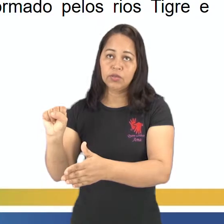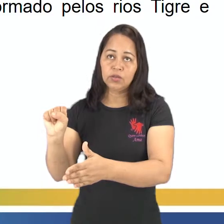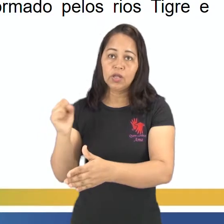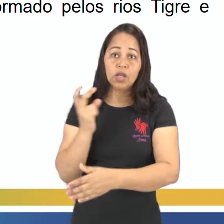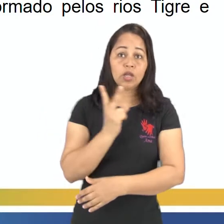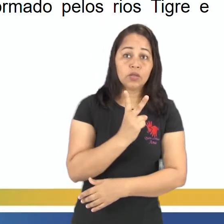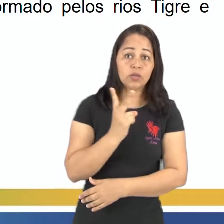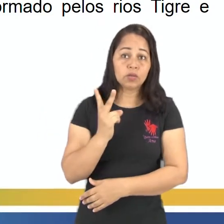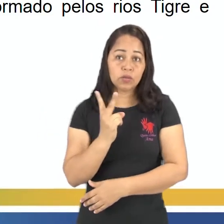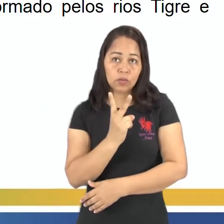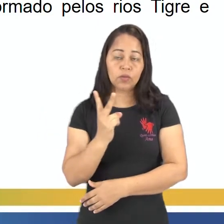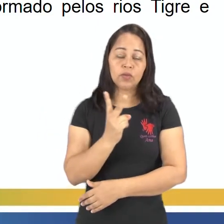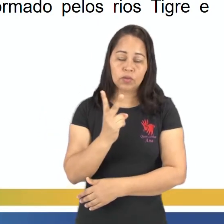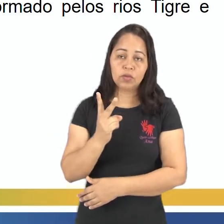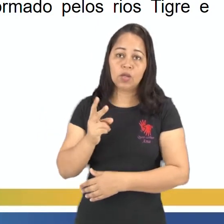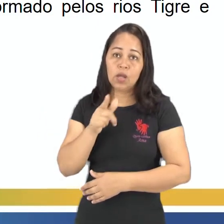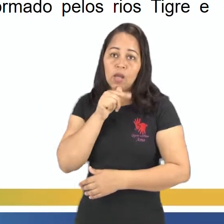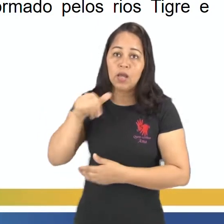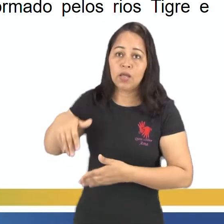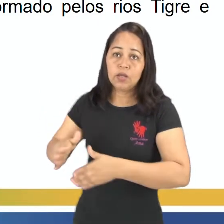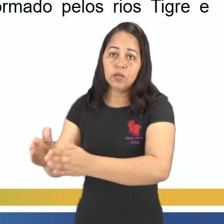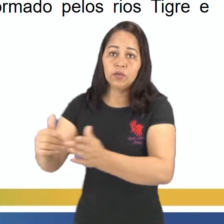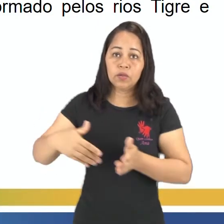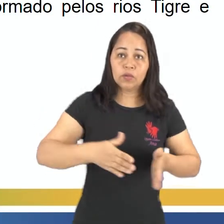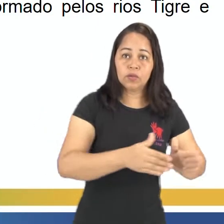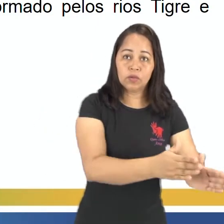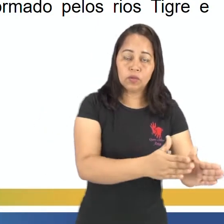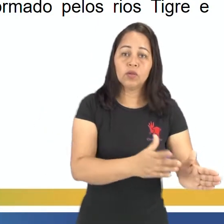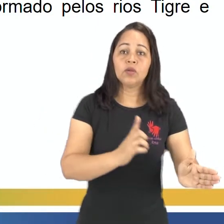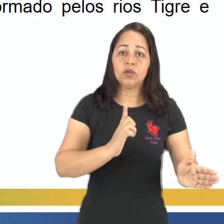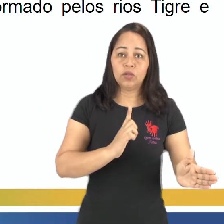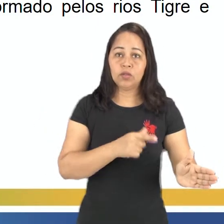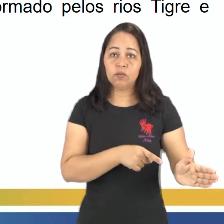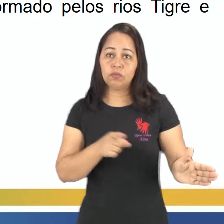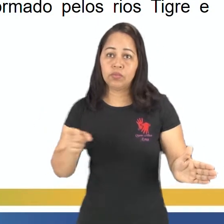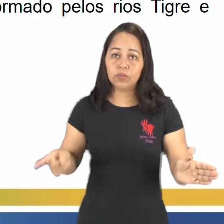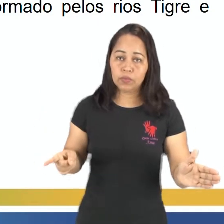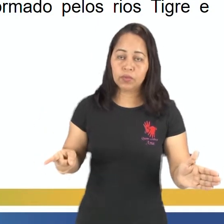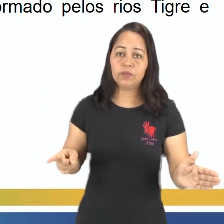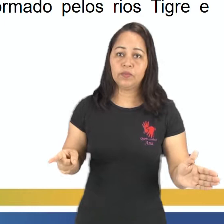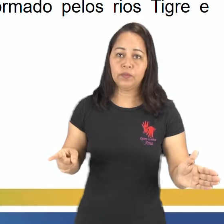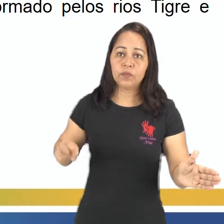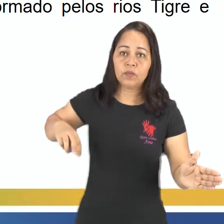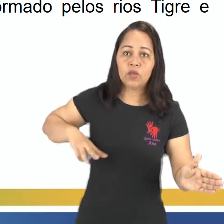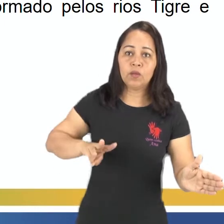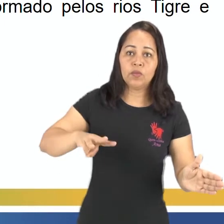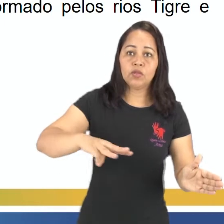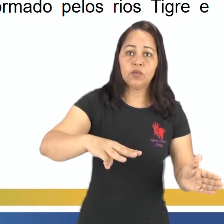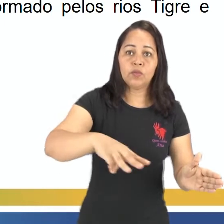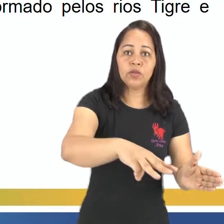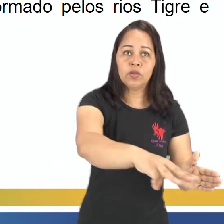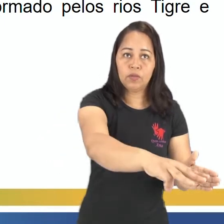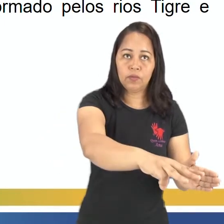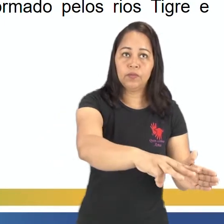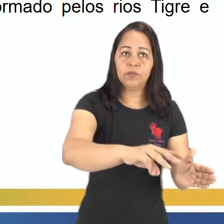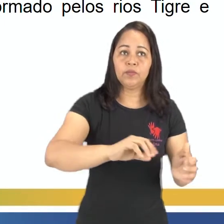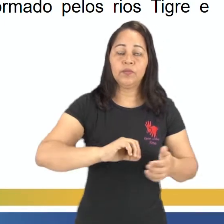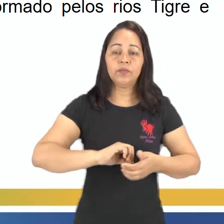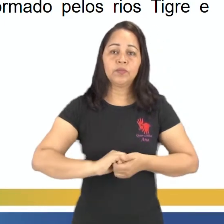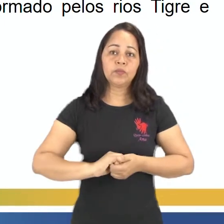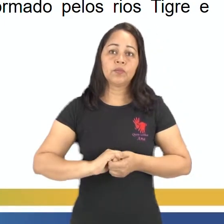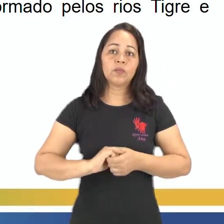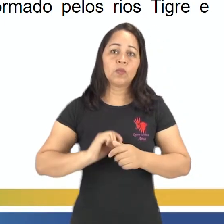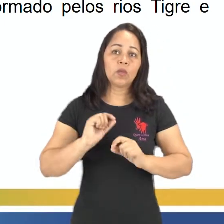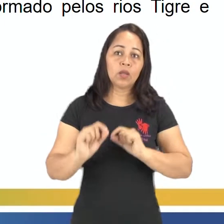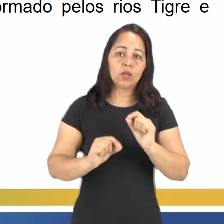vocês percebem que essa região ela é banhada pelo rio Tigre e pelo rio Eufrates. E aí vocês sabem